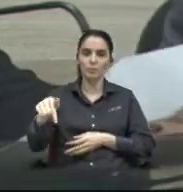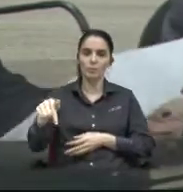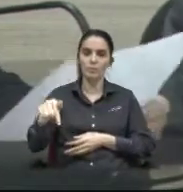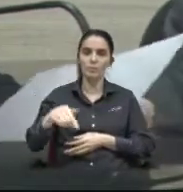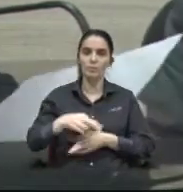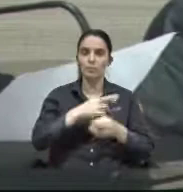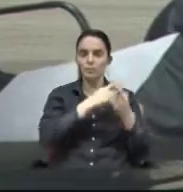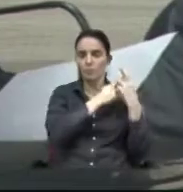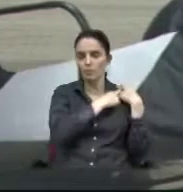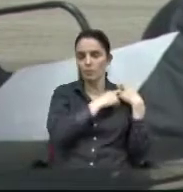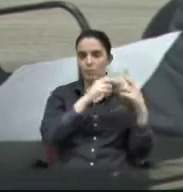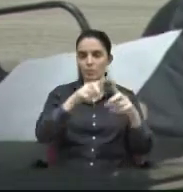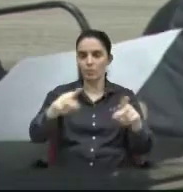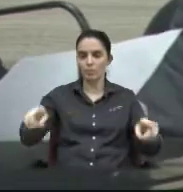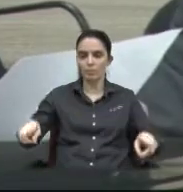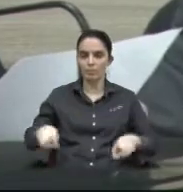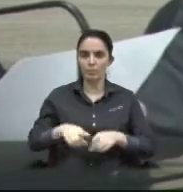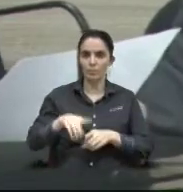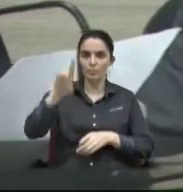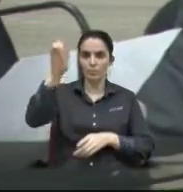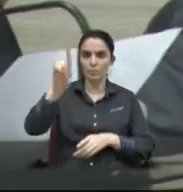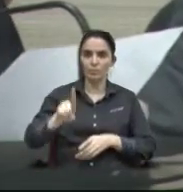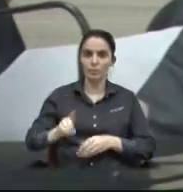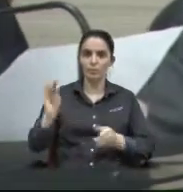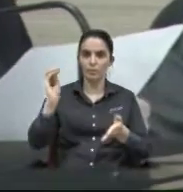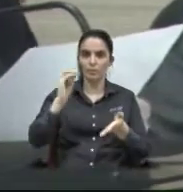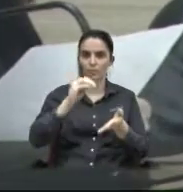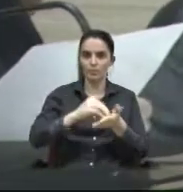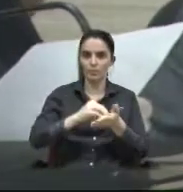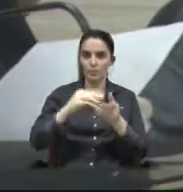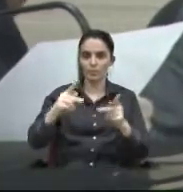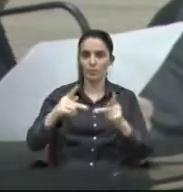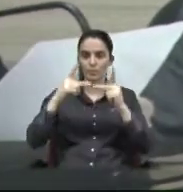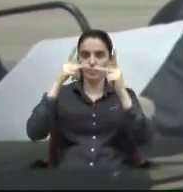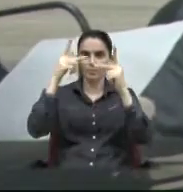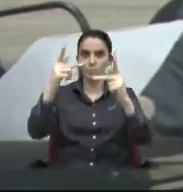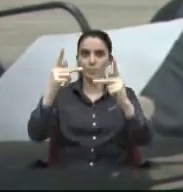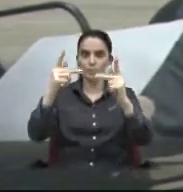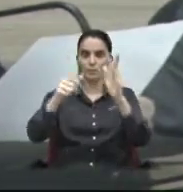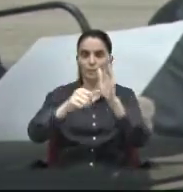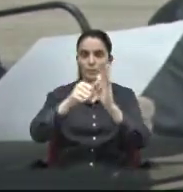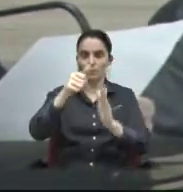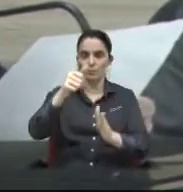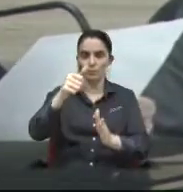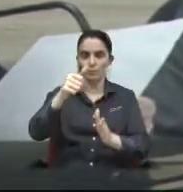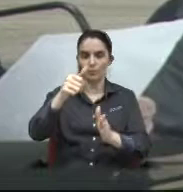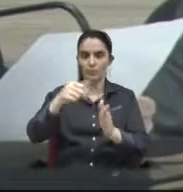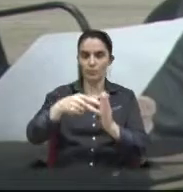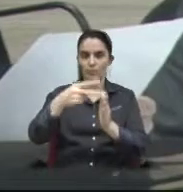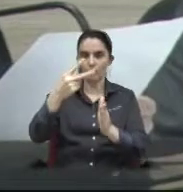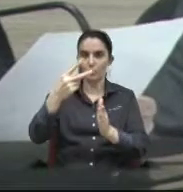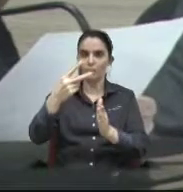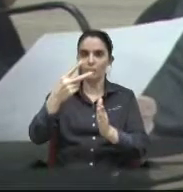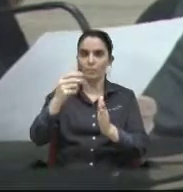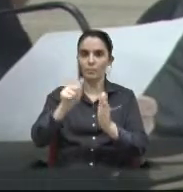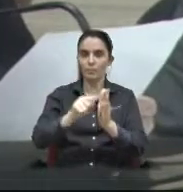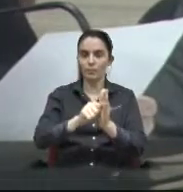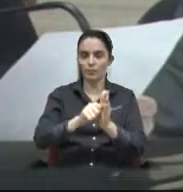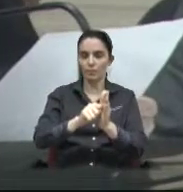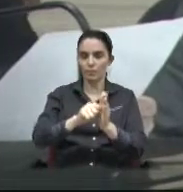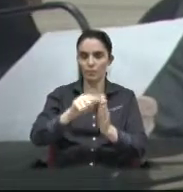de autoria da mesa diretora, que acrescenta o parágrafo 1º e 2º ao